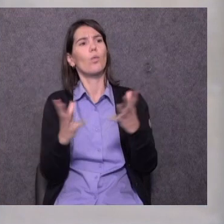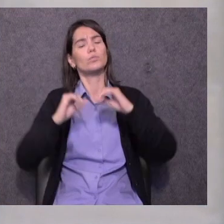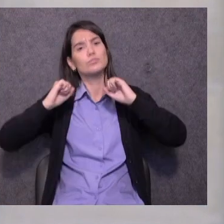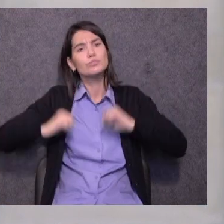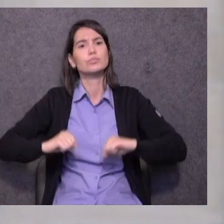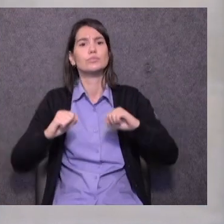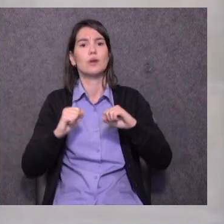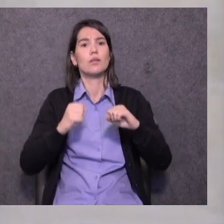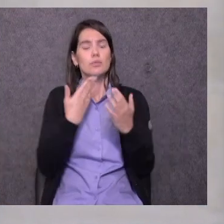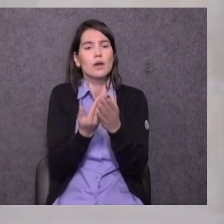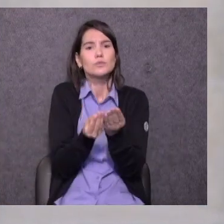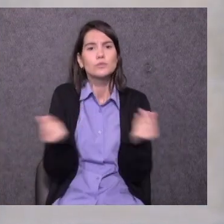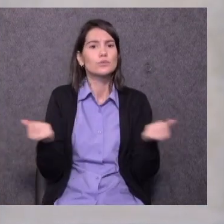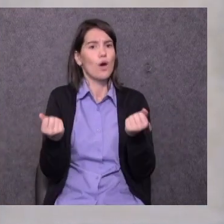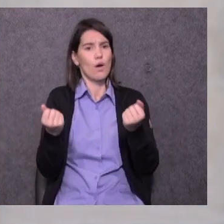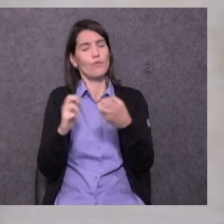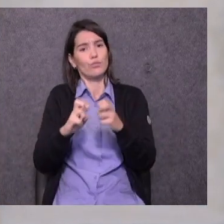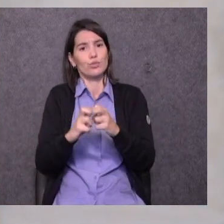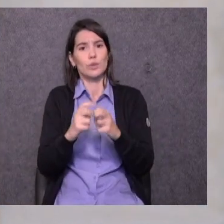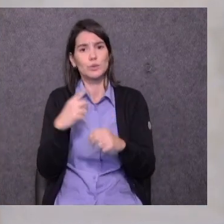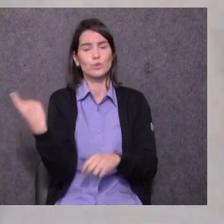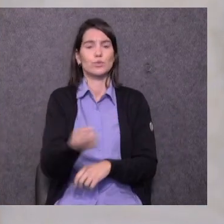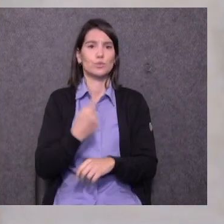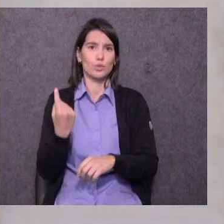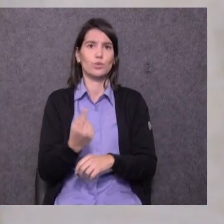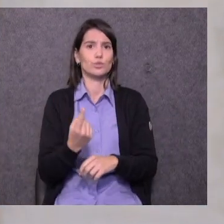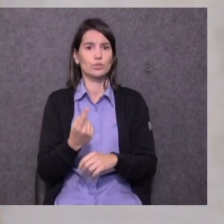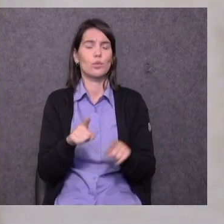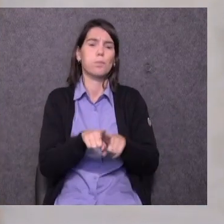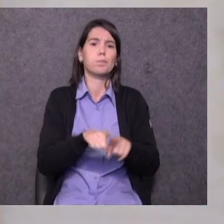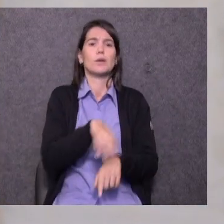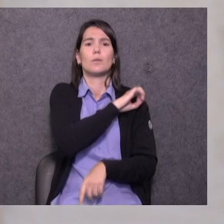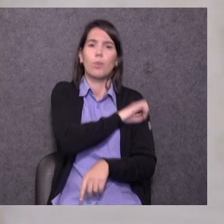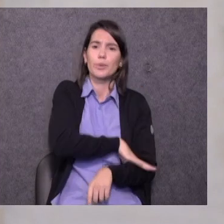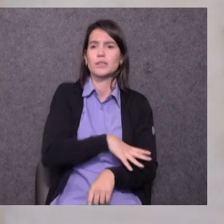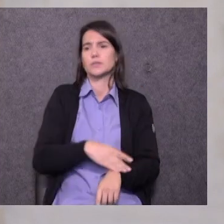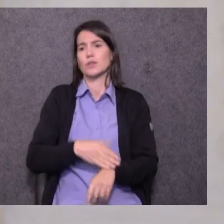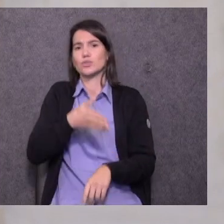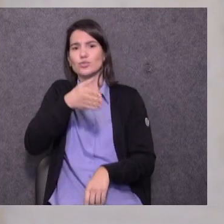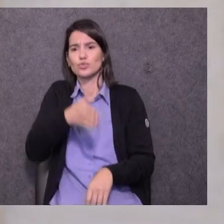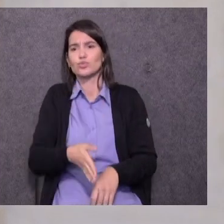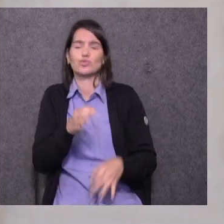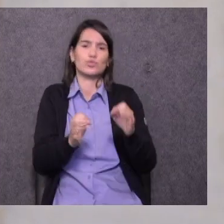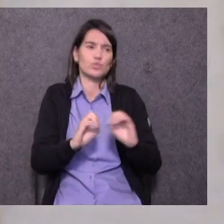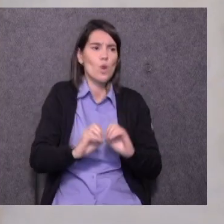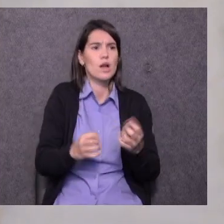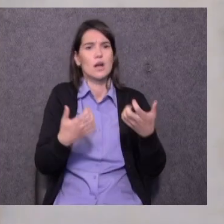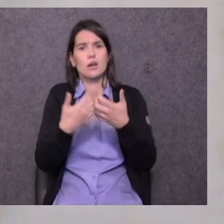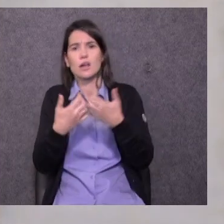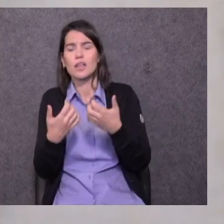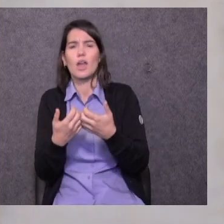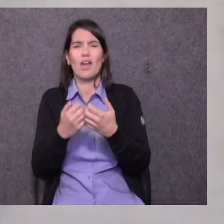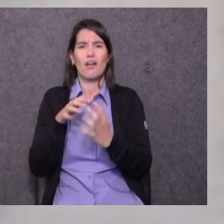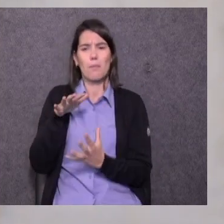encontrar soluções para os problemas de todos, como a pobreza, a injustiça, a guerra e a depredação do